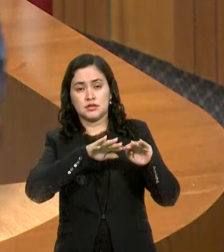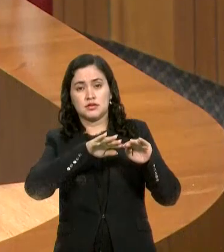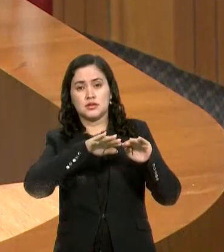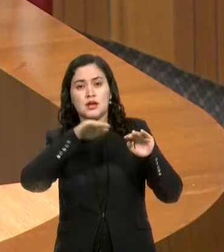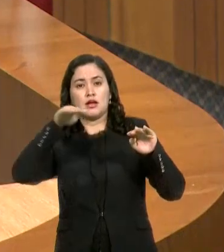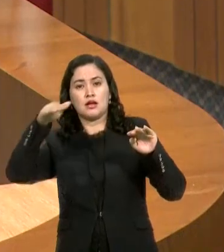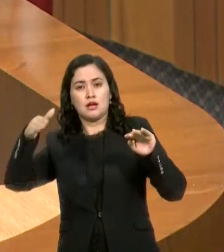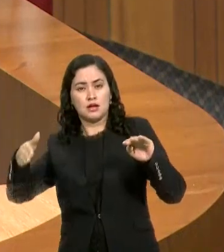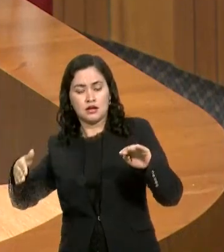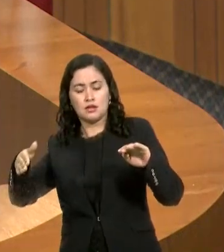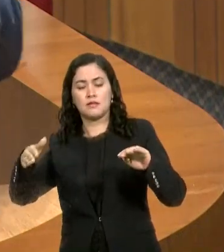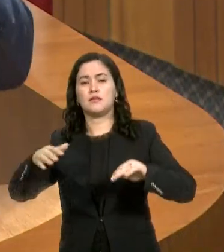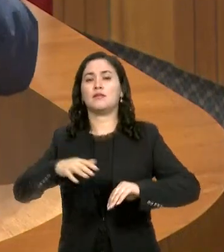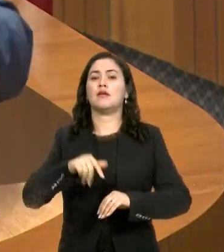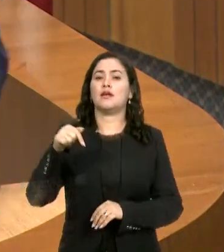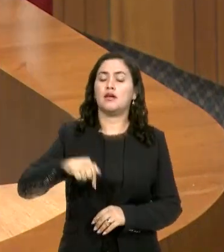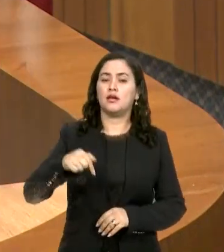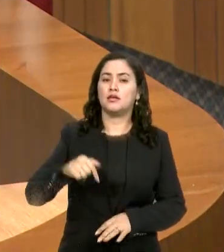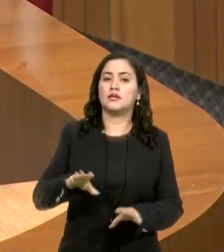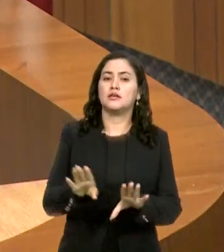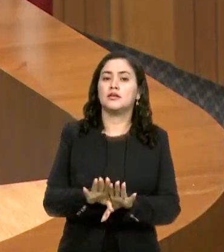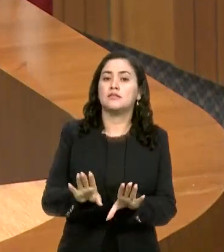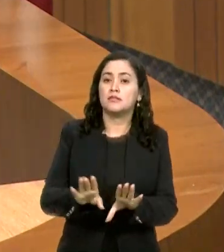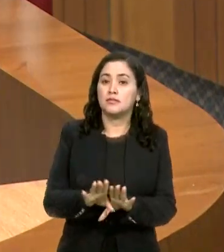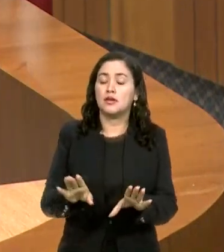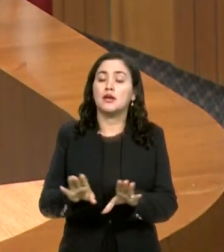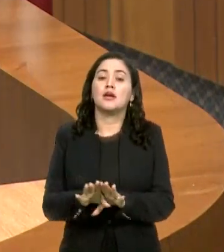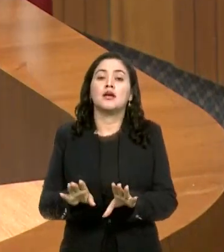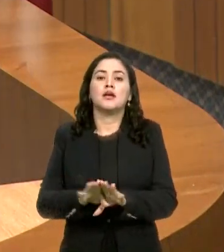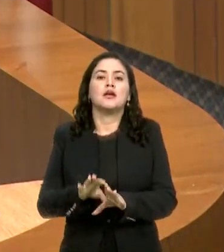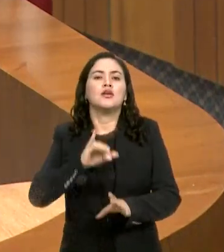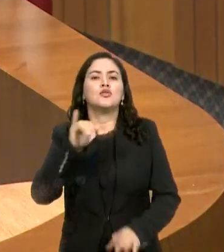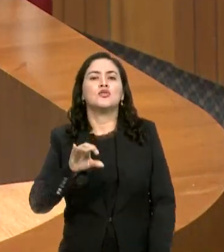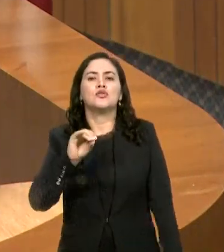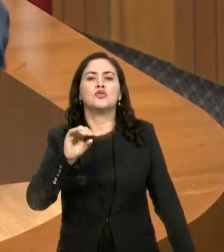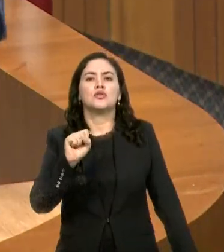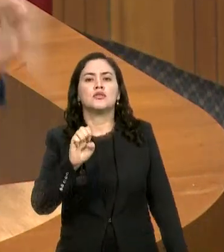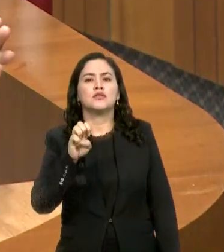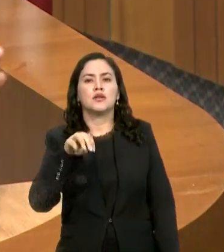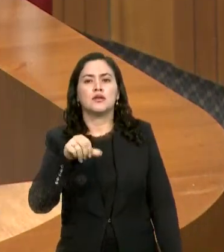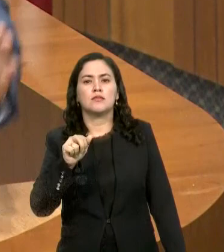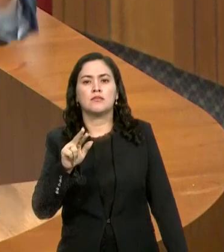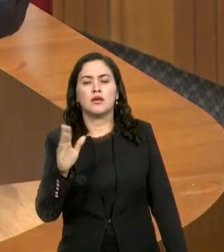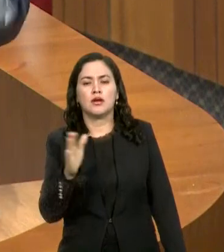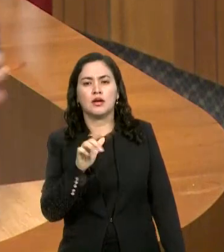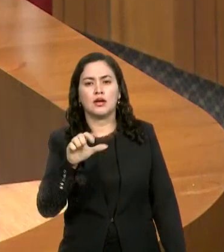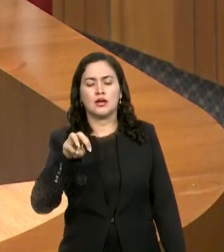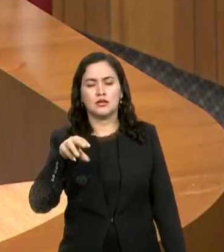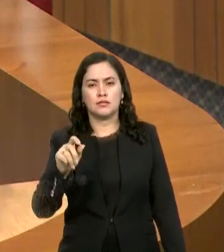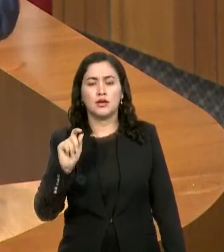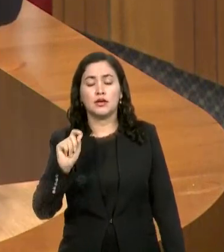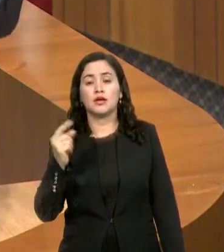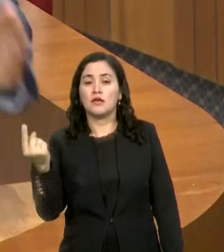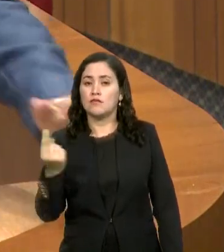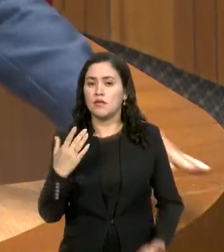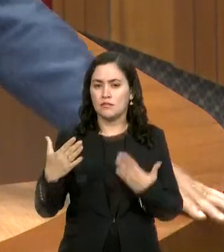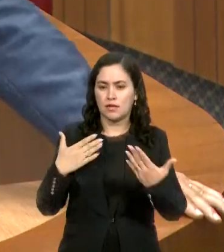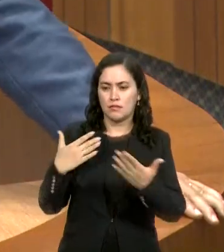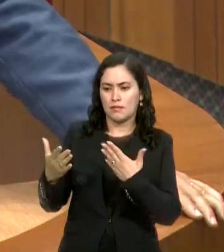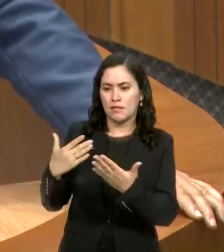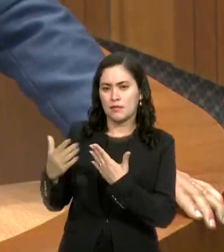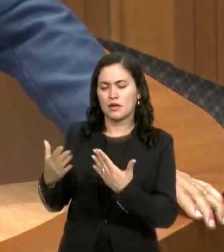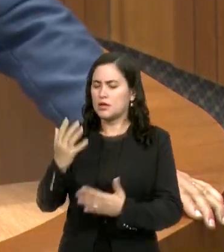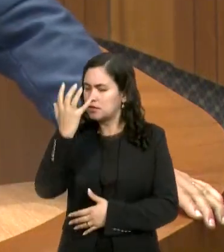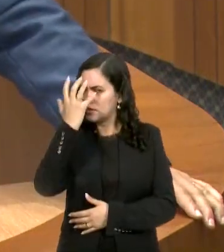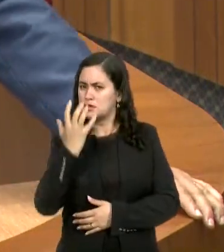que vem fazer esse debate de uma forma séria e isenta de paixões, e à luz da racionalidade e do